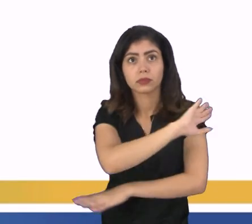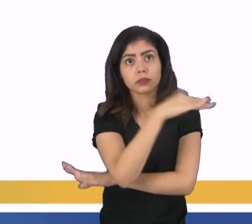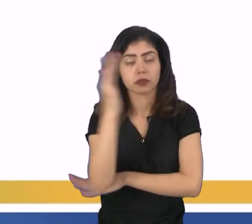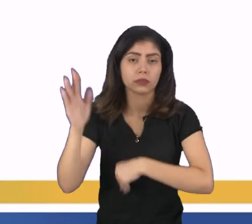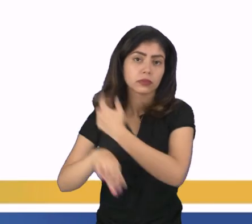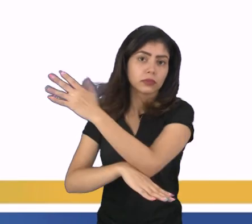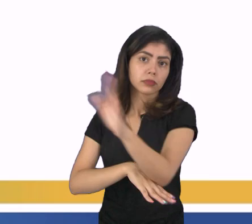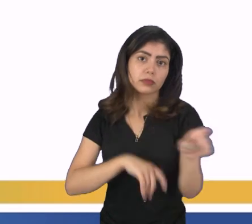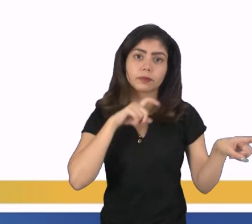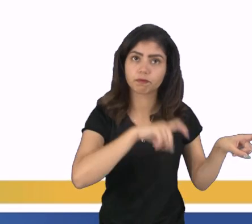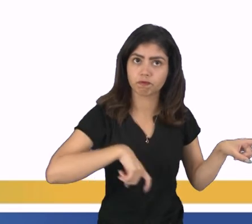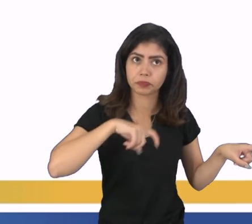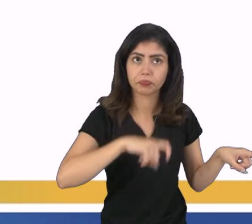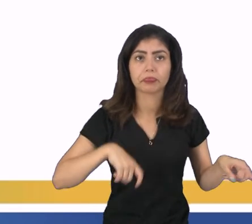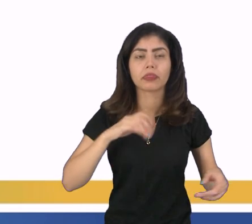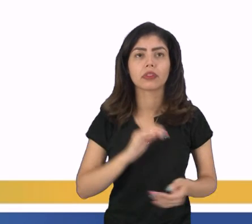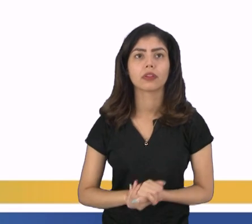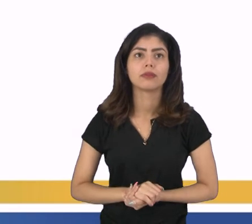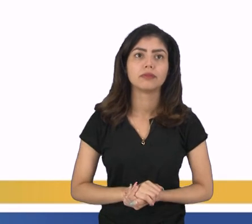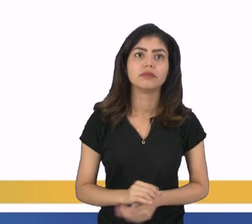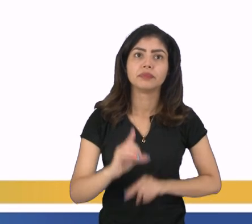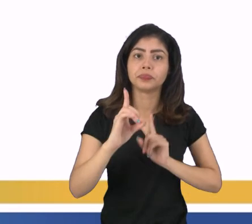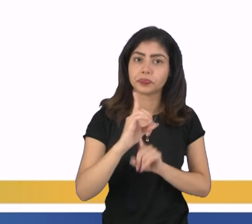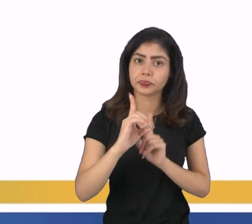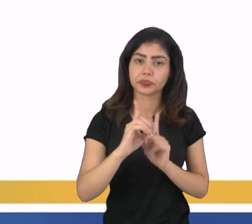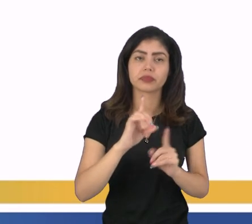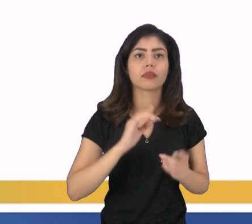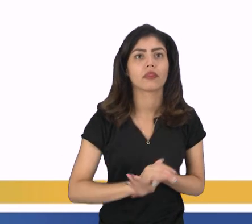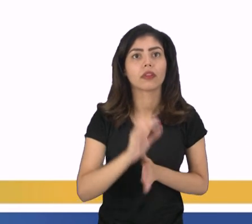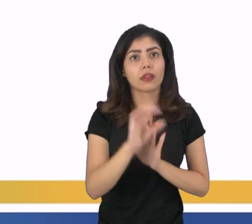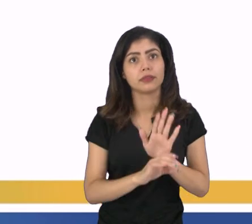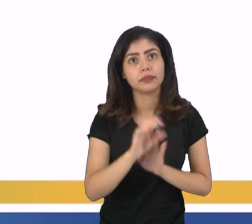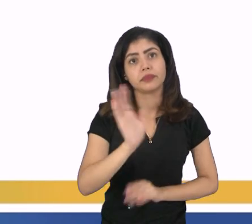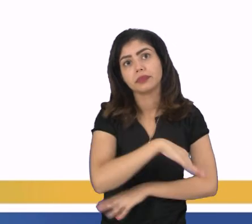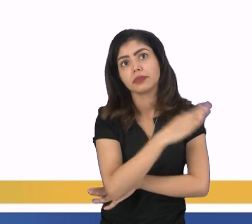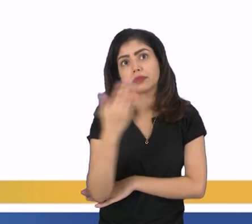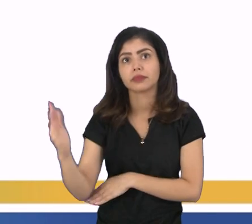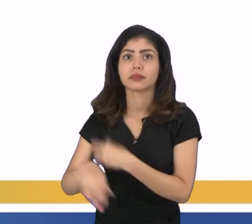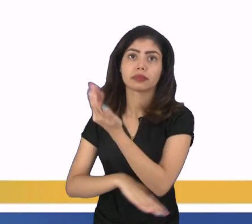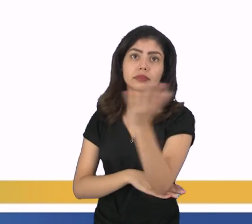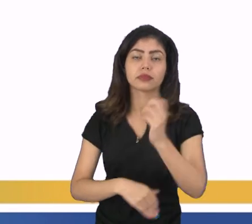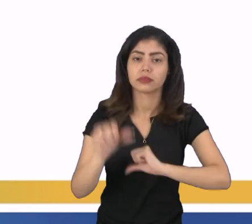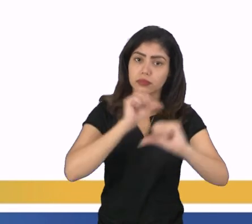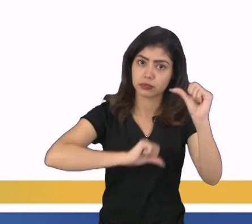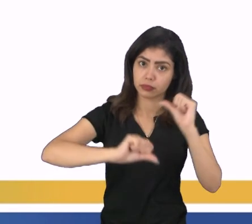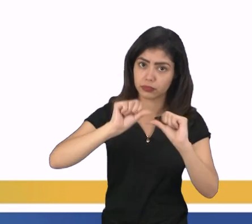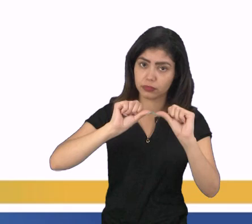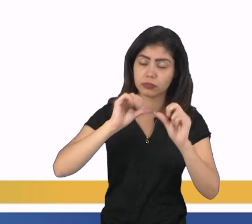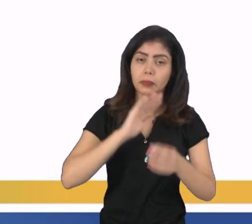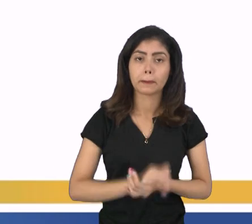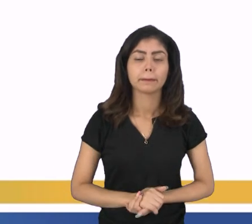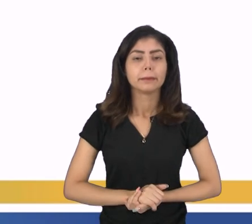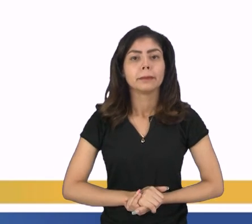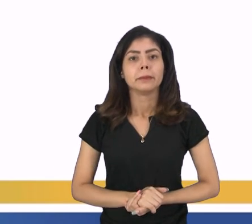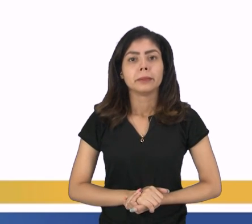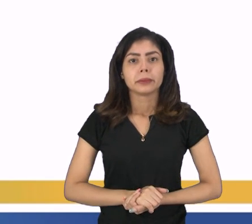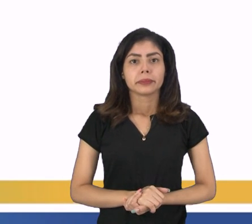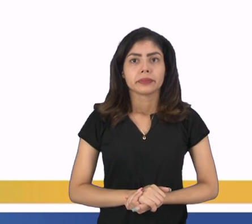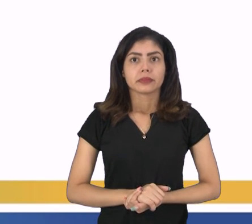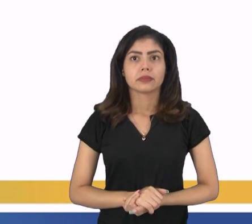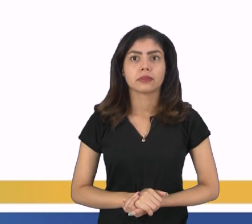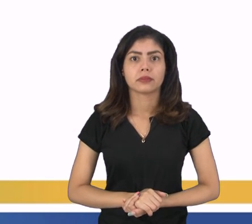ao conceito de paisagem rural. E letra D, ao conceito de paisagem, permanência